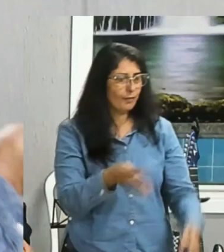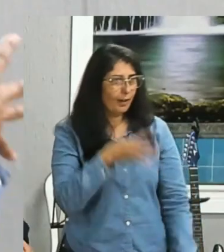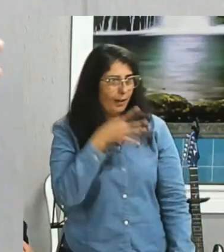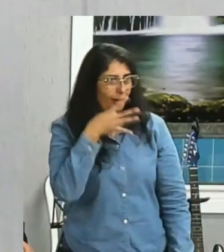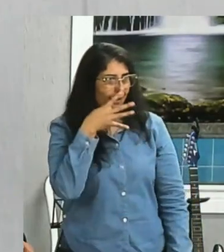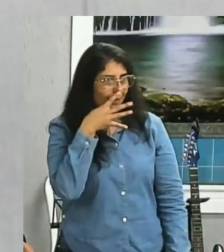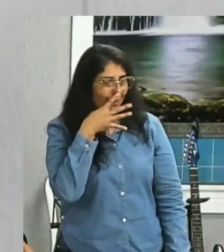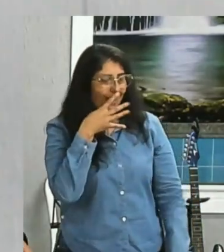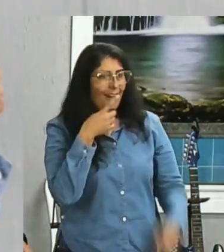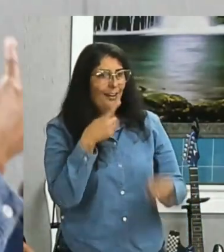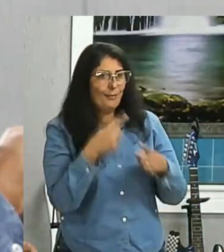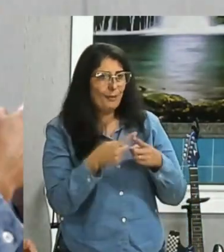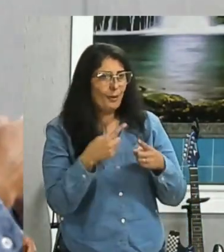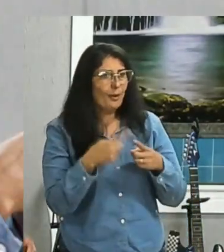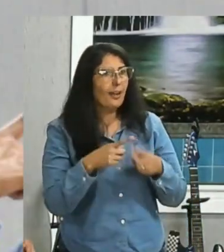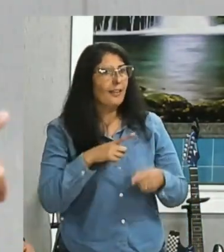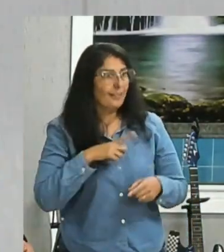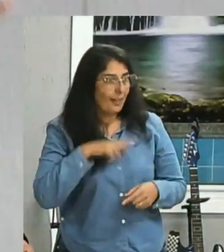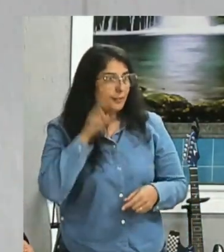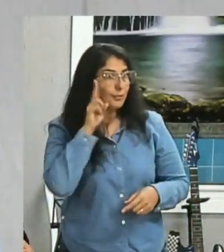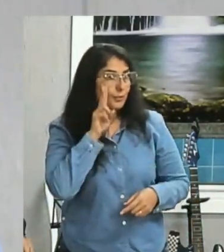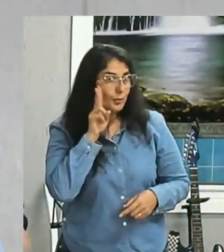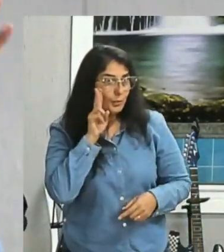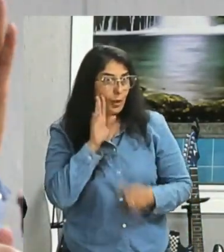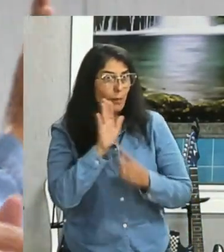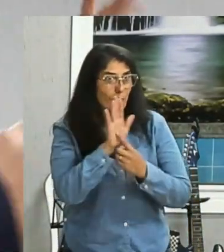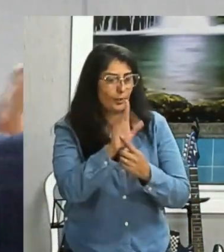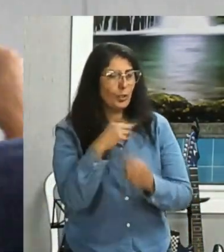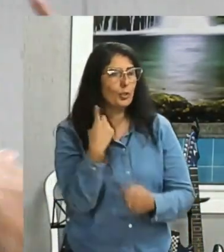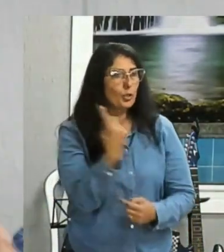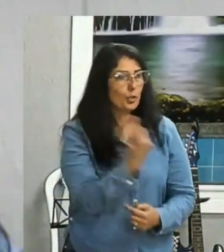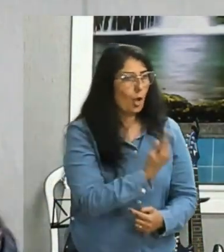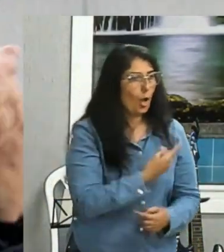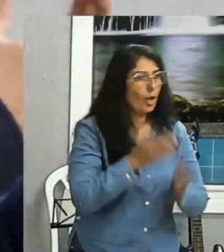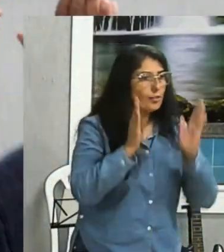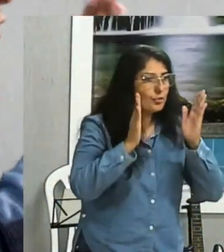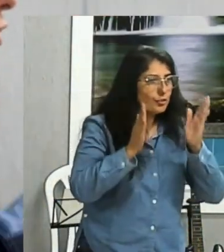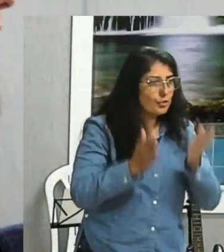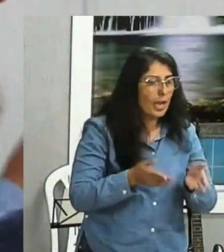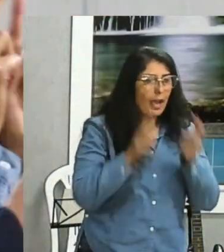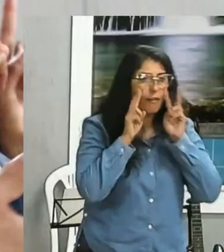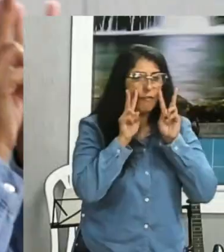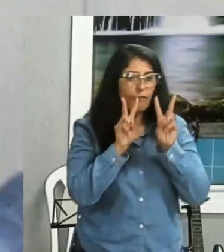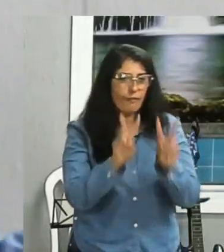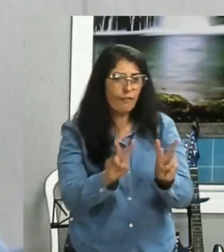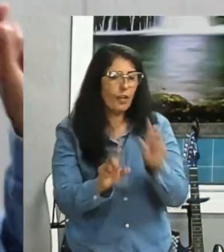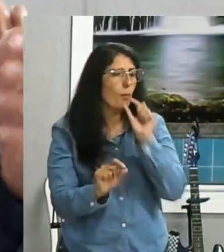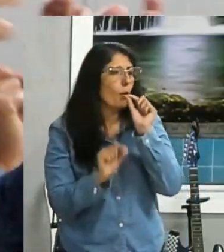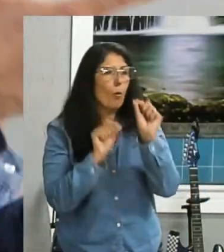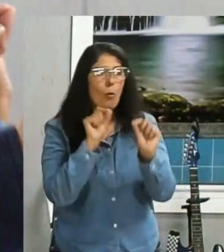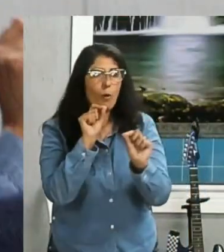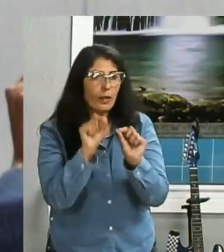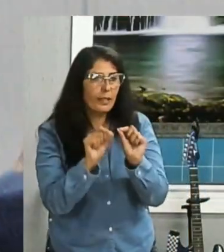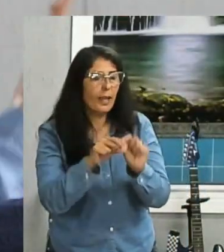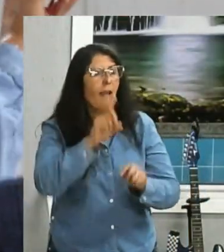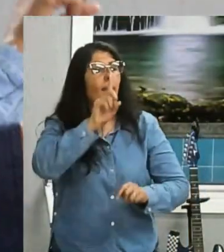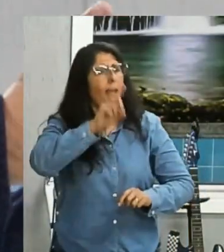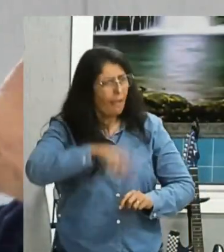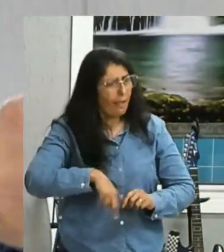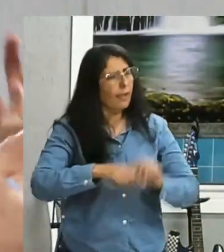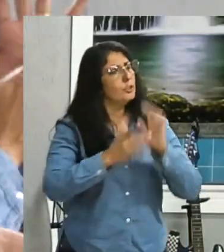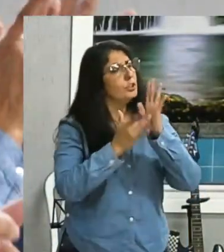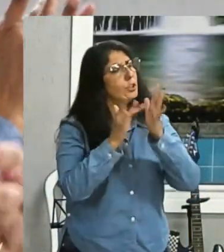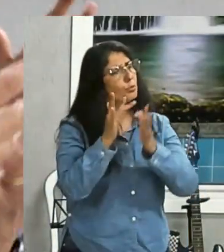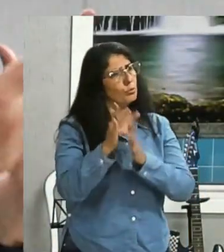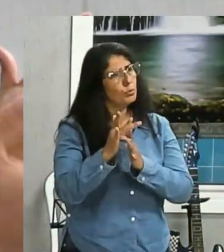de Apocalipse. Nós já vimos bastante coisa. Vimos que é o próprio Cristo trazendo essa